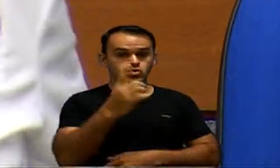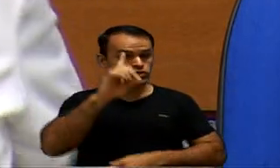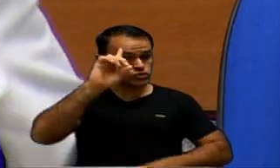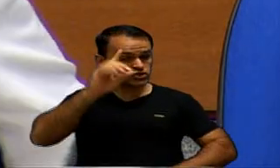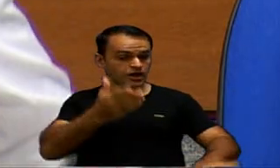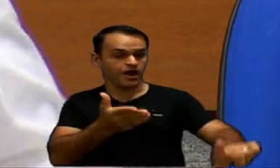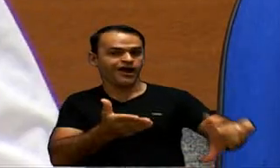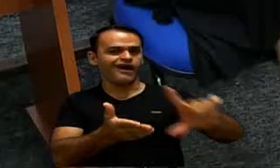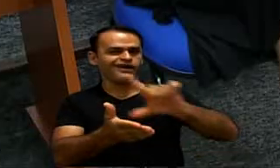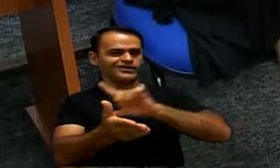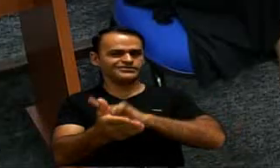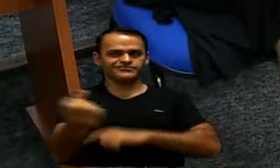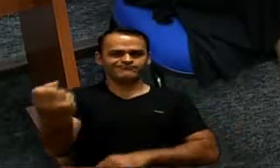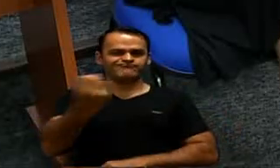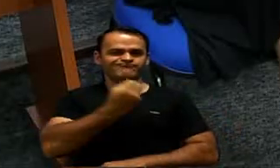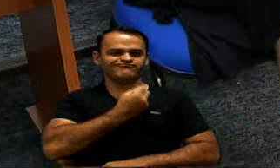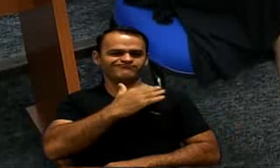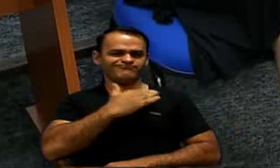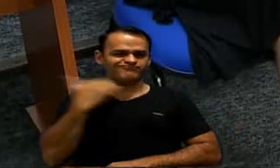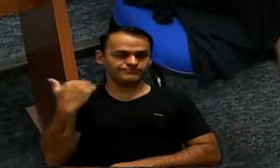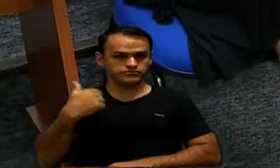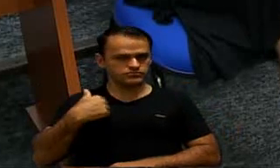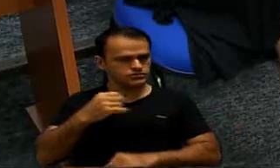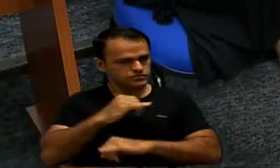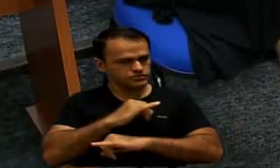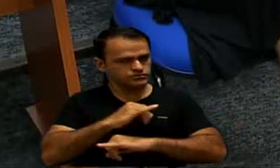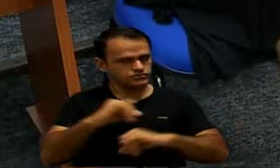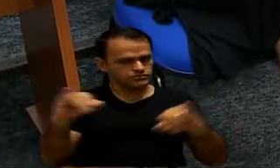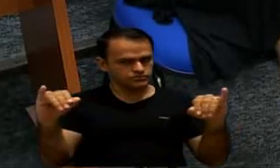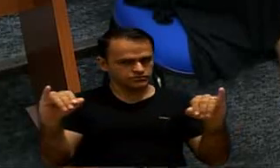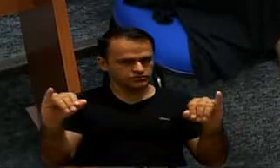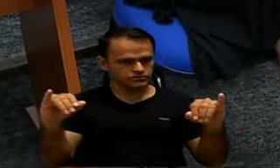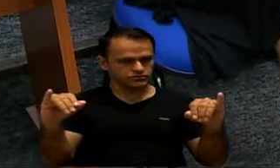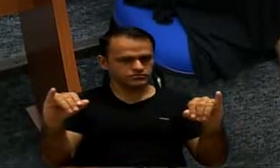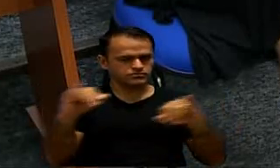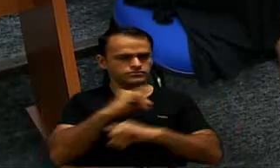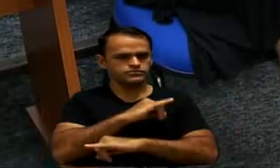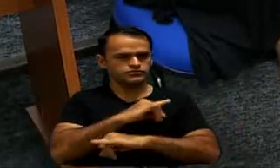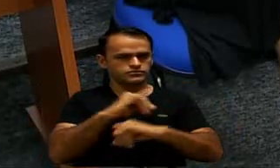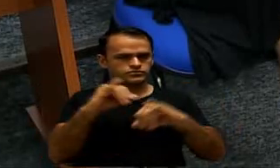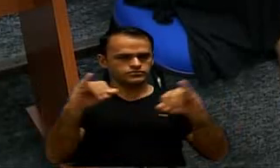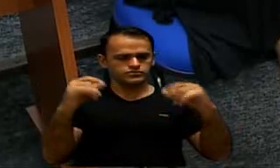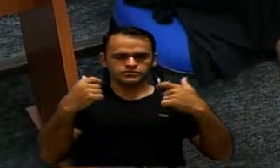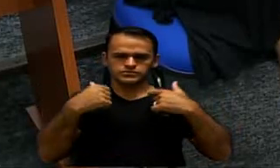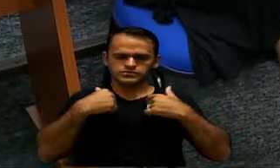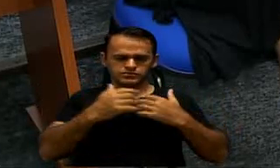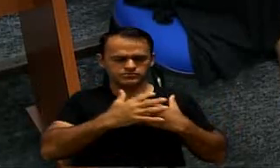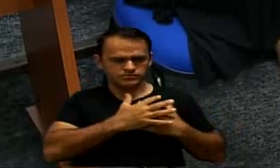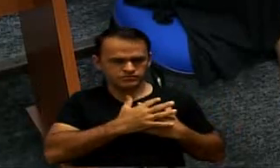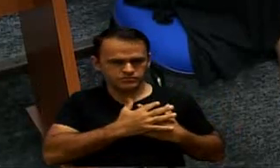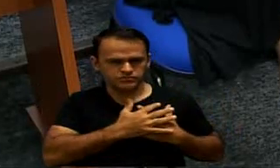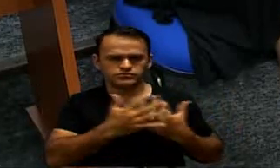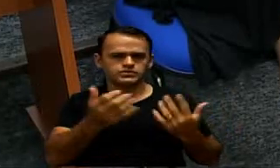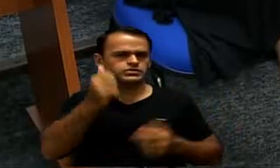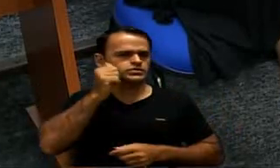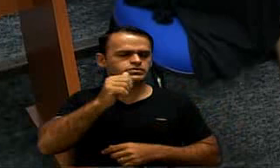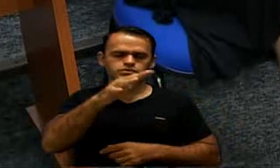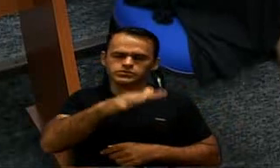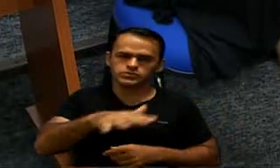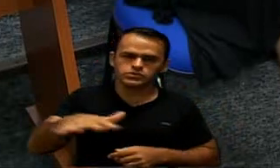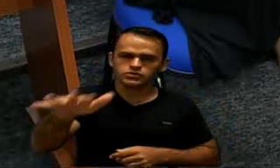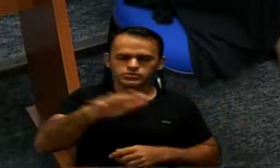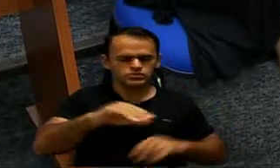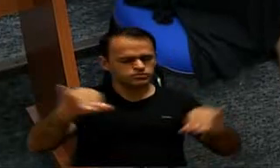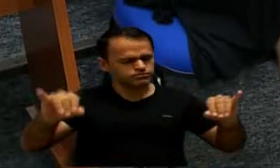faço uma referência, é nome dela, eu estendo aí a minha solidariedade a todas as mulheres que